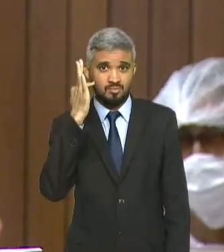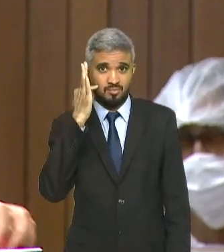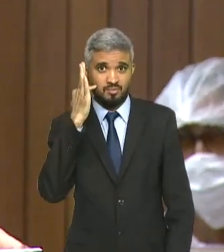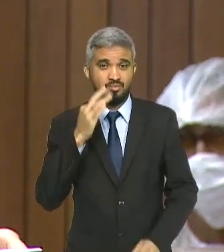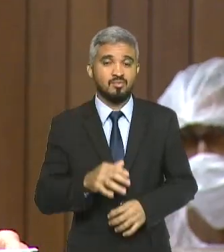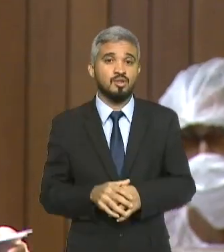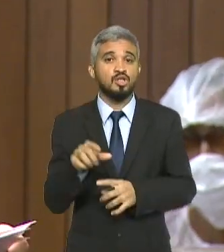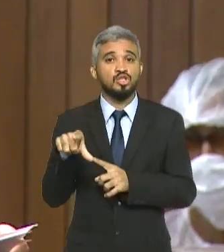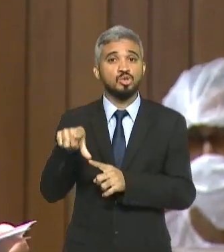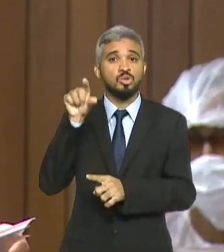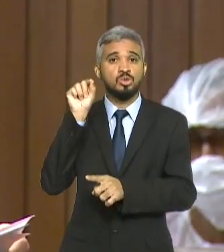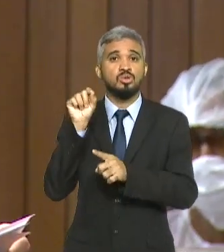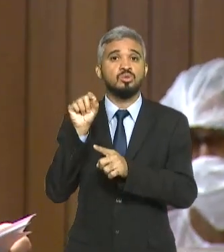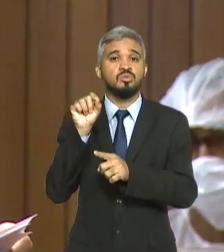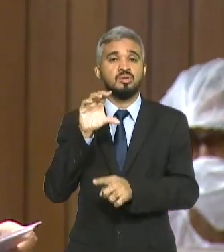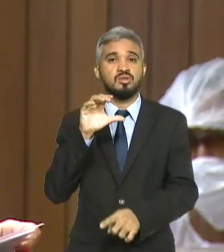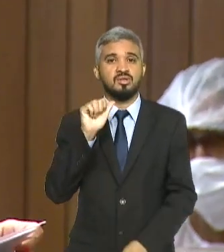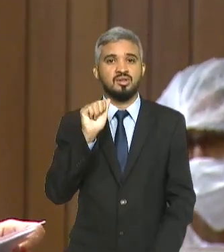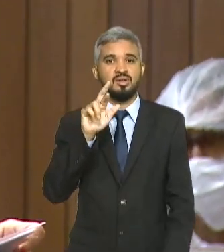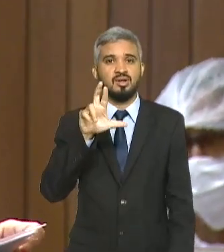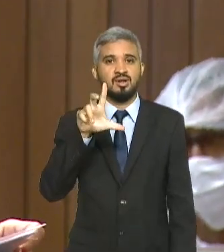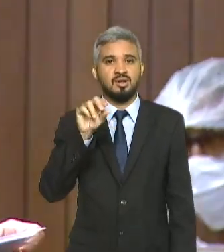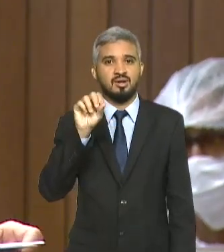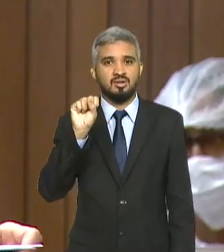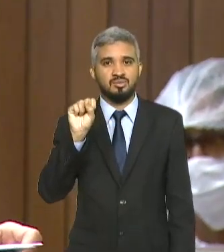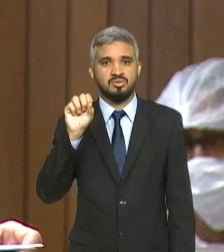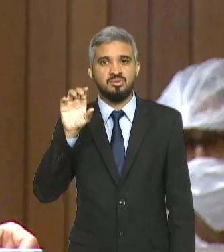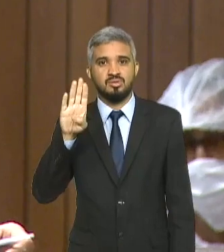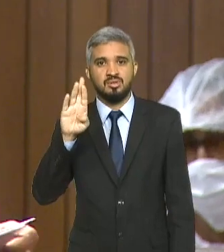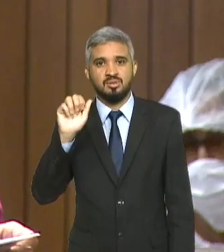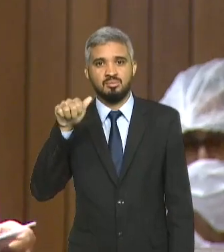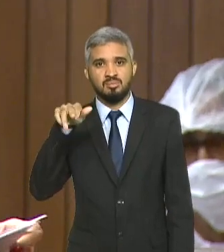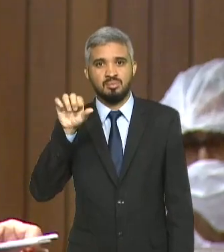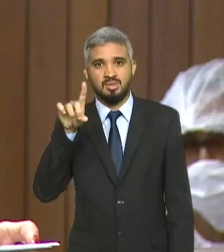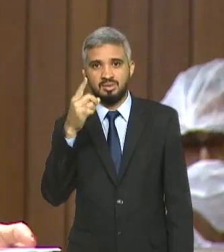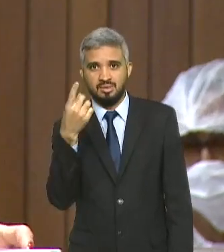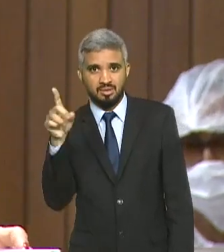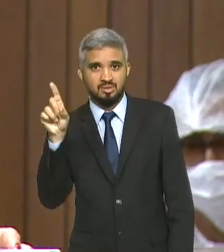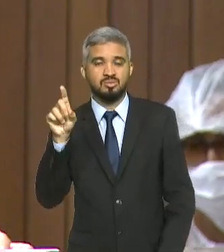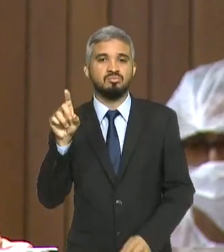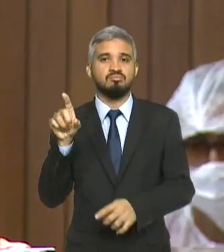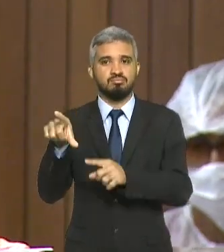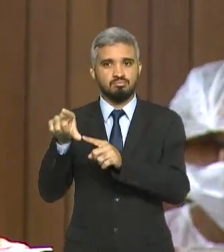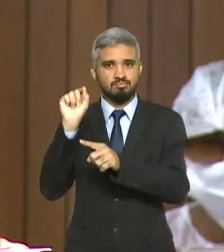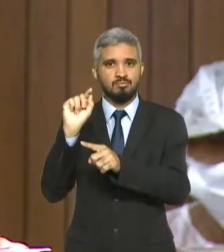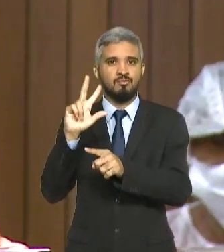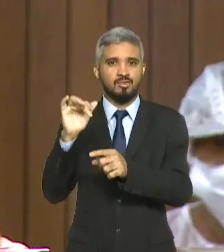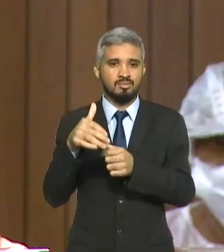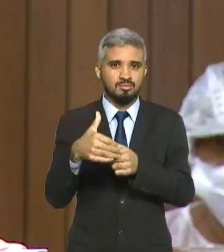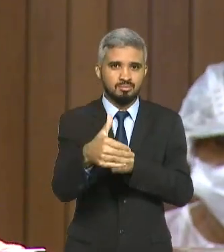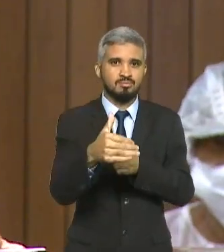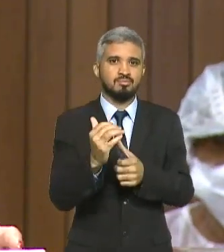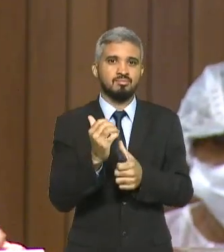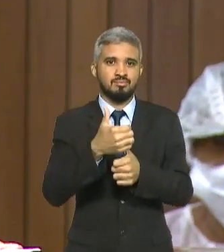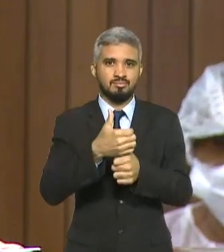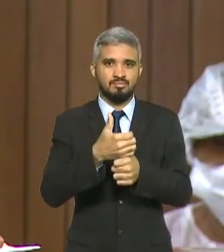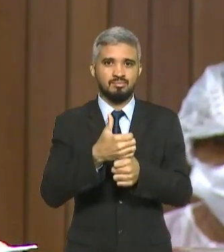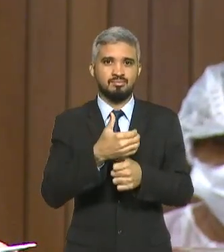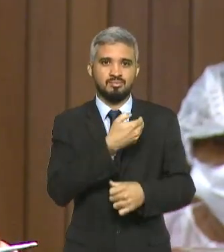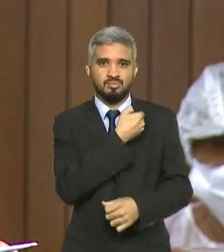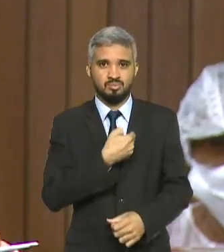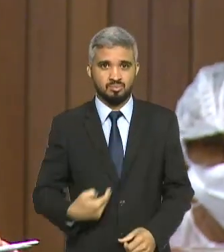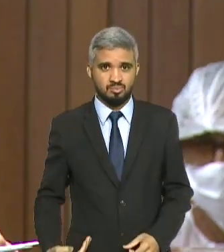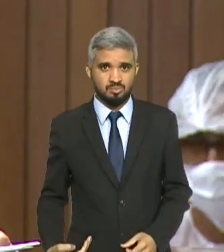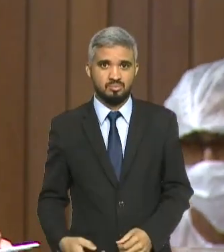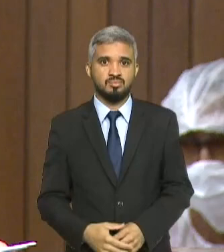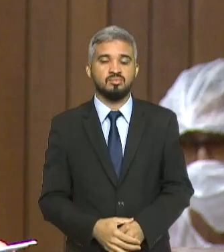vice-governador Carlos Brandão. E dizer que não só ele, não só eu, mas muitos dos colegas e boa parte da classe política compartilha